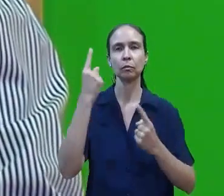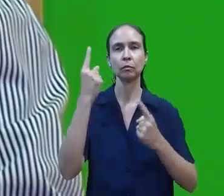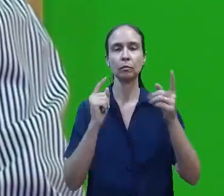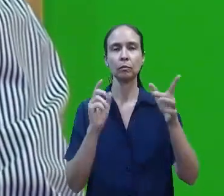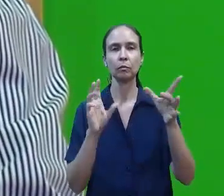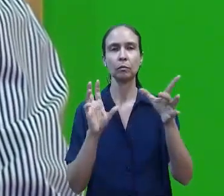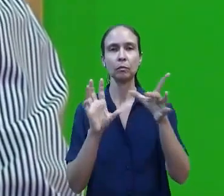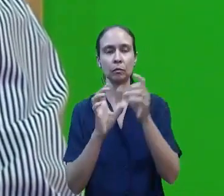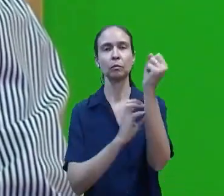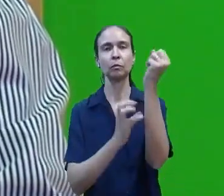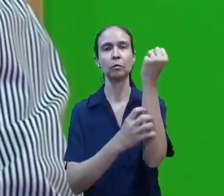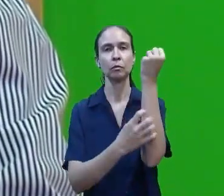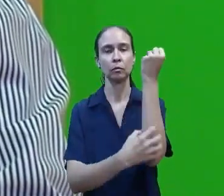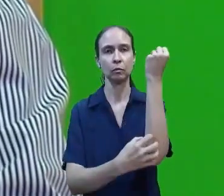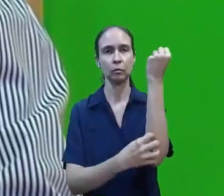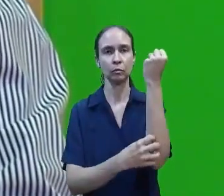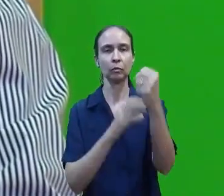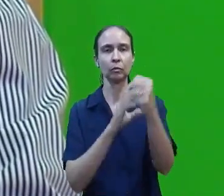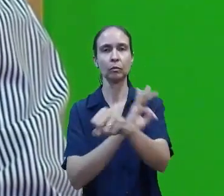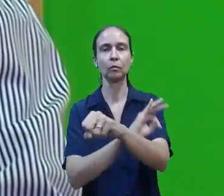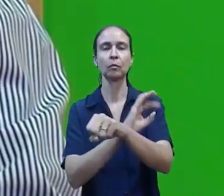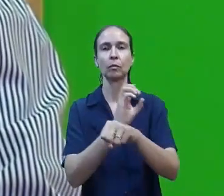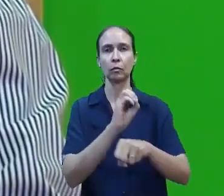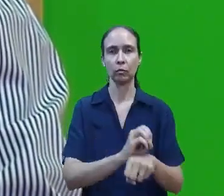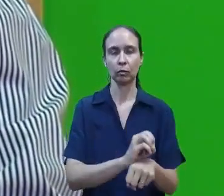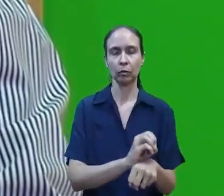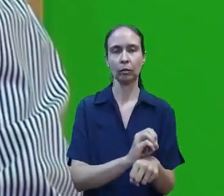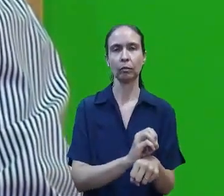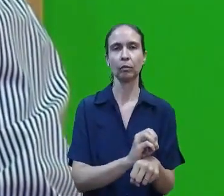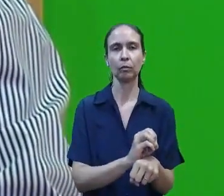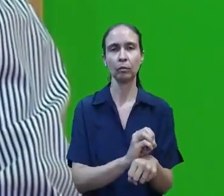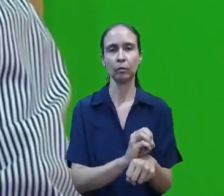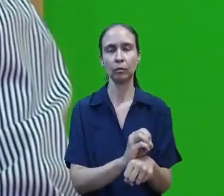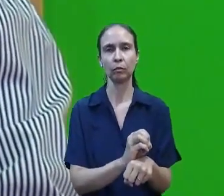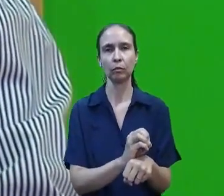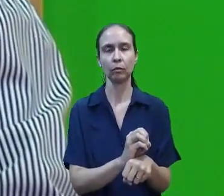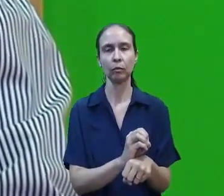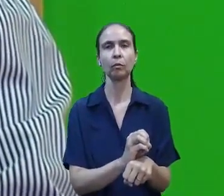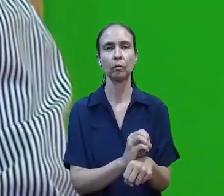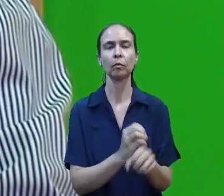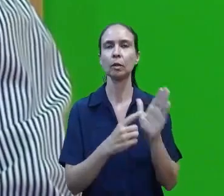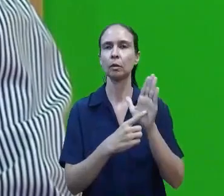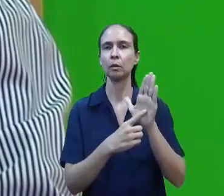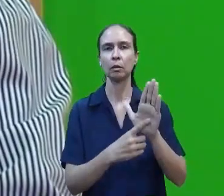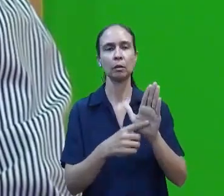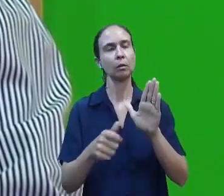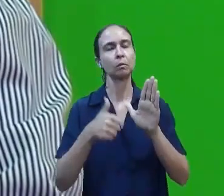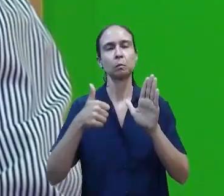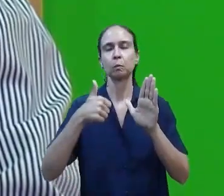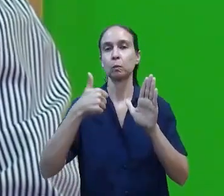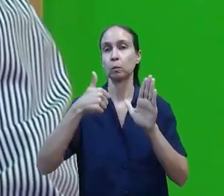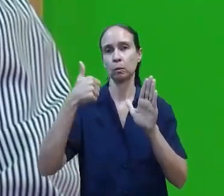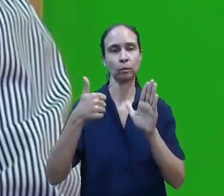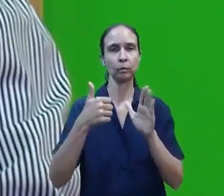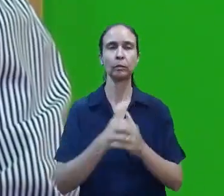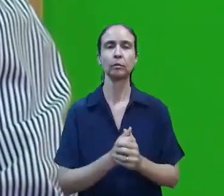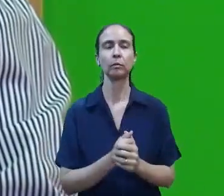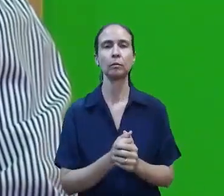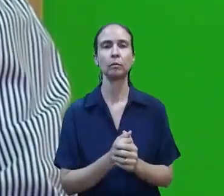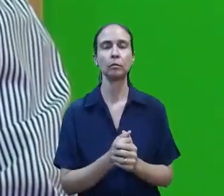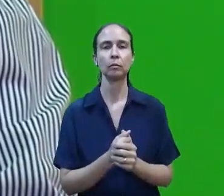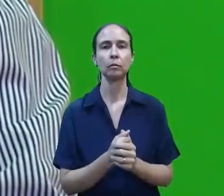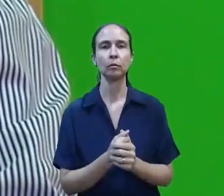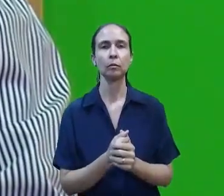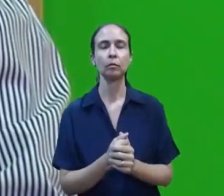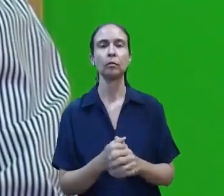e o qual o estado Tocantins, mais uma vez, é exemplo para isso. E para passar a palavra ao senhor, doutor Aristóteles, gostaria de